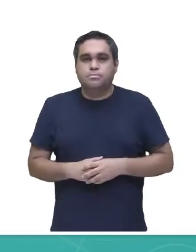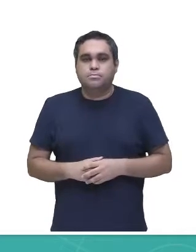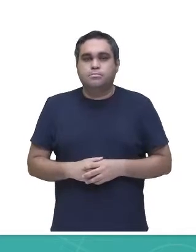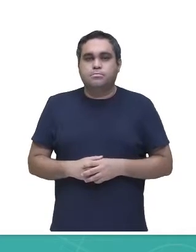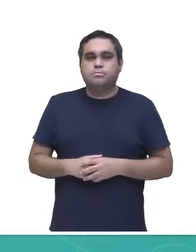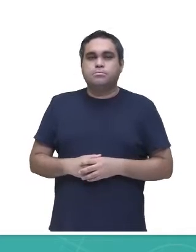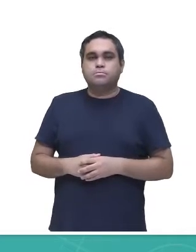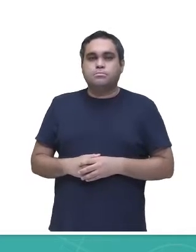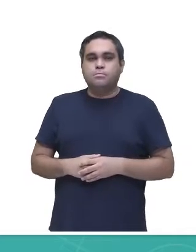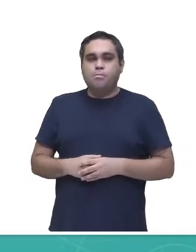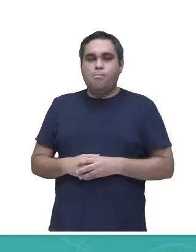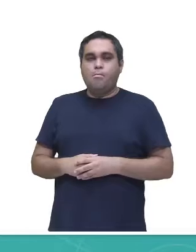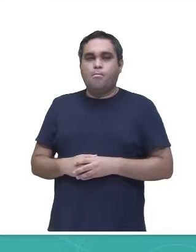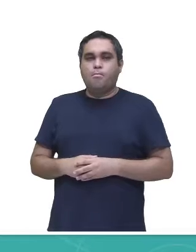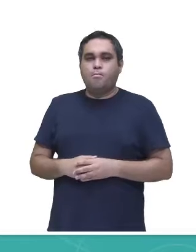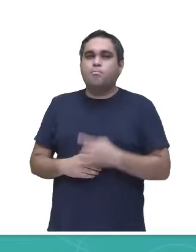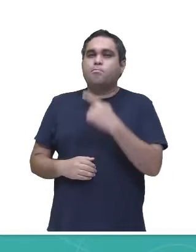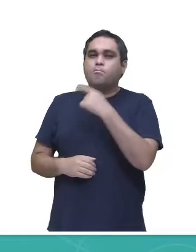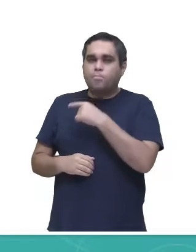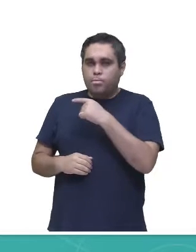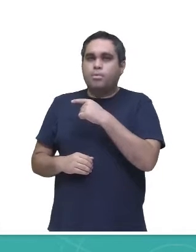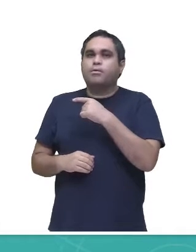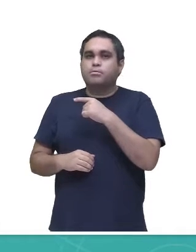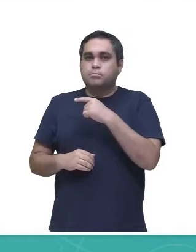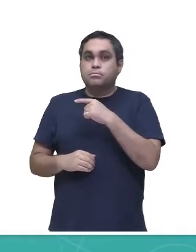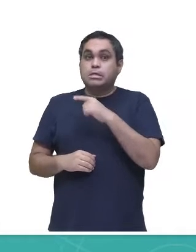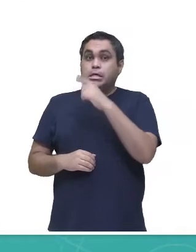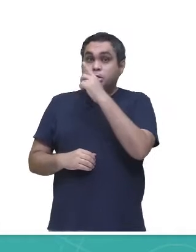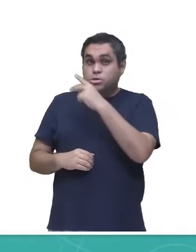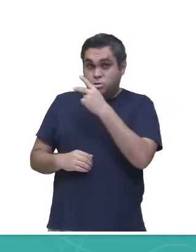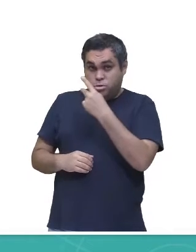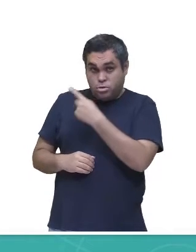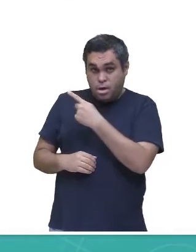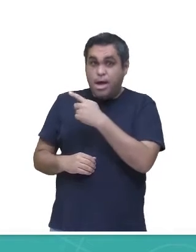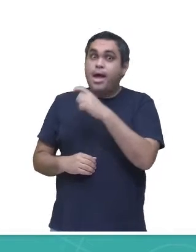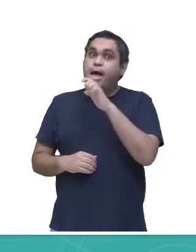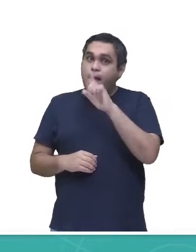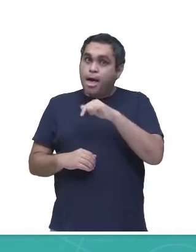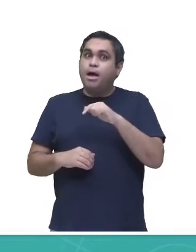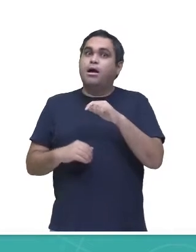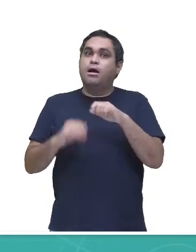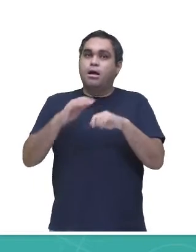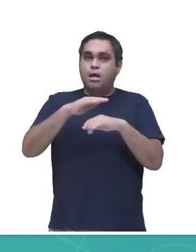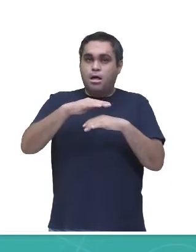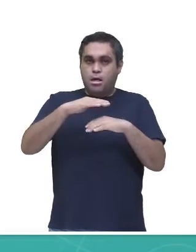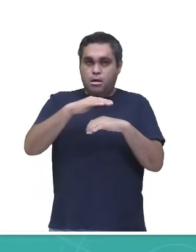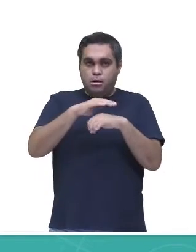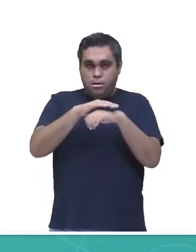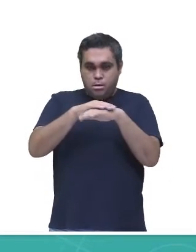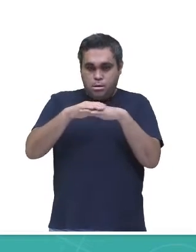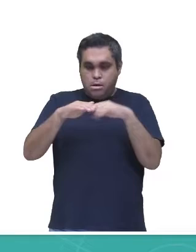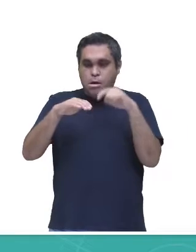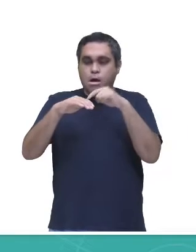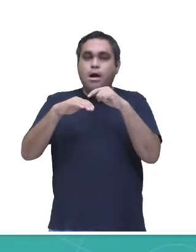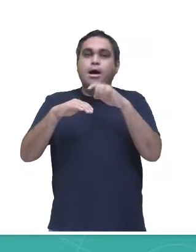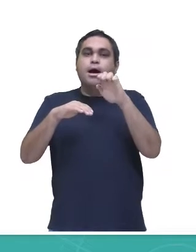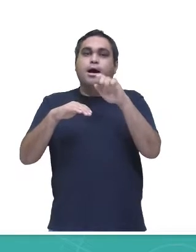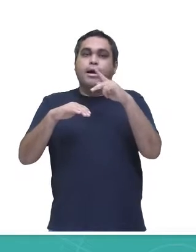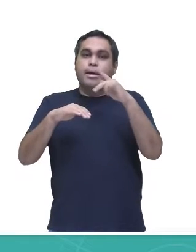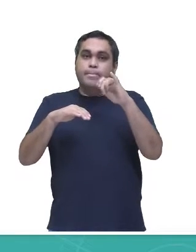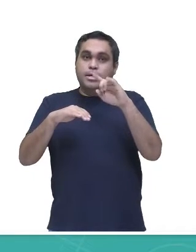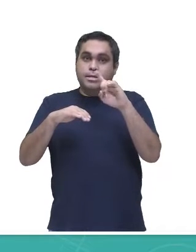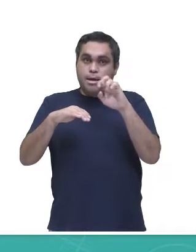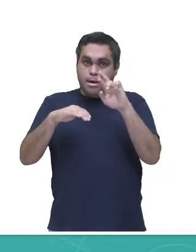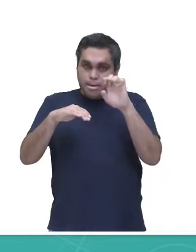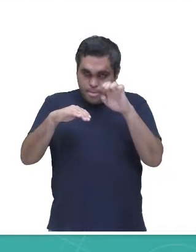esquema da epiderme. Essa parte superior aqui, que a gente vai marcar de verde, toda essa parte superior aqui,